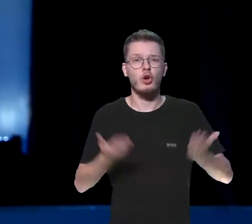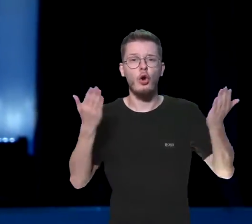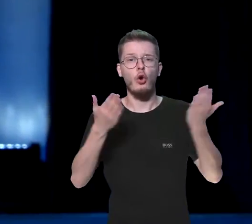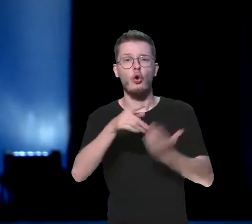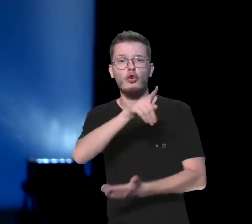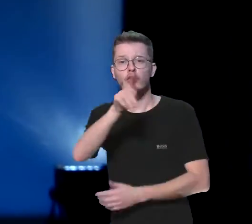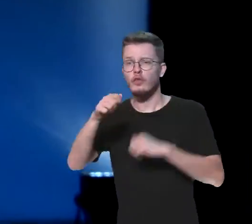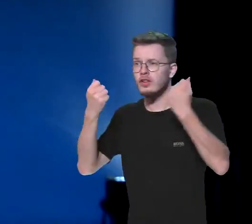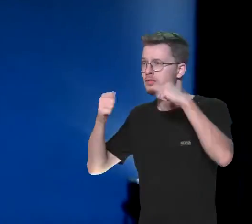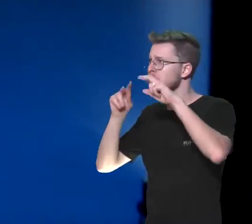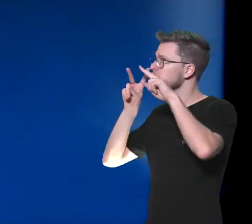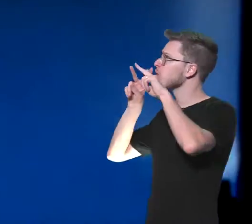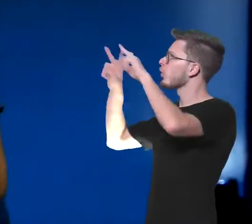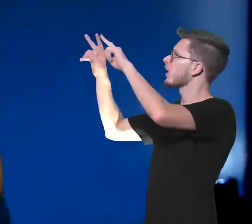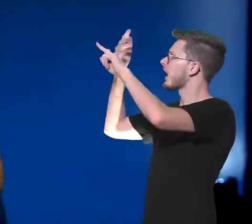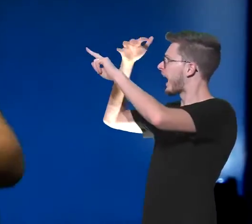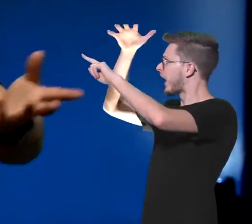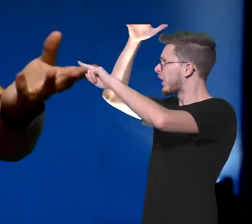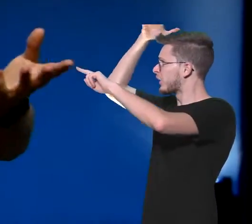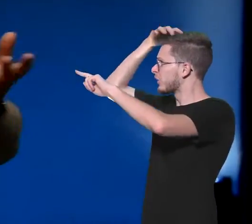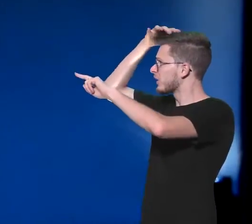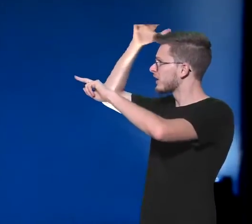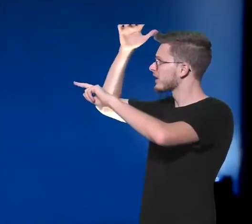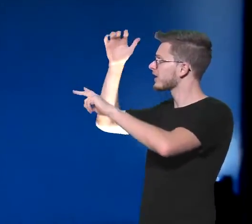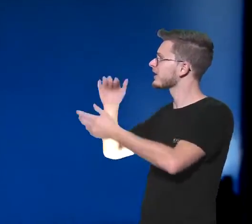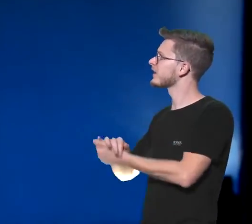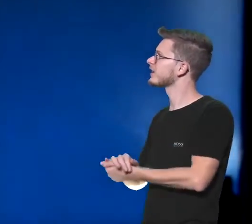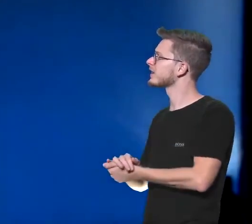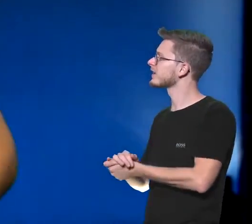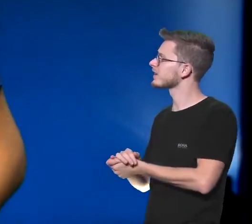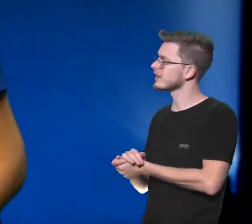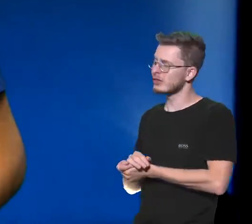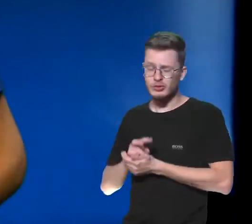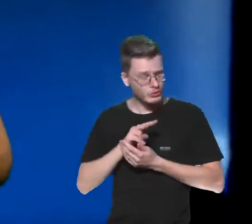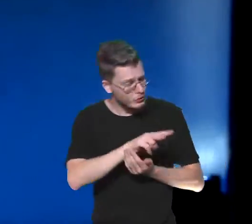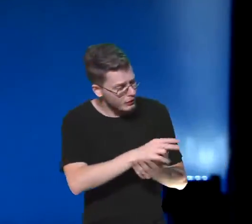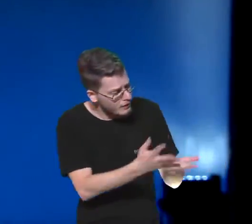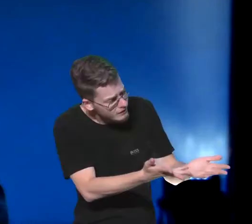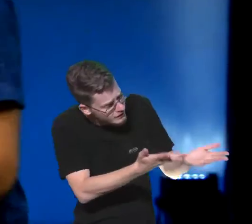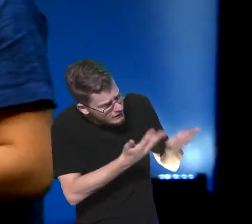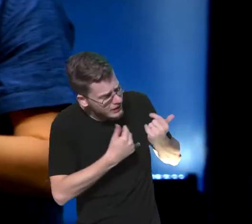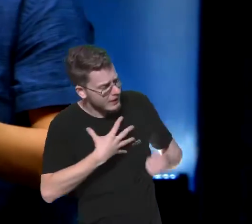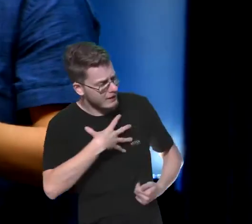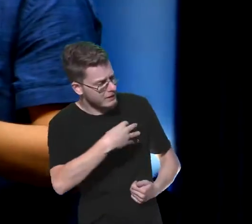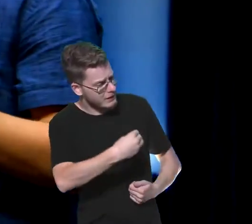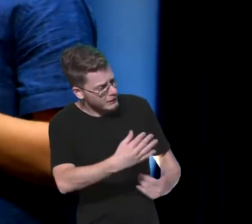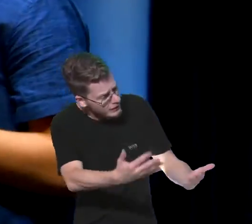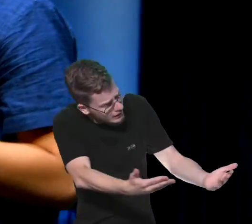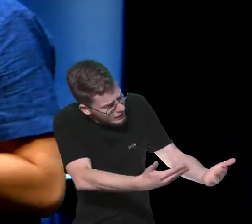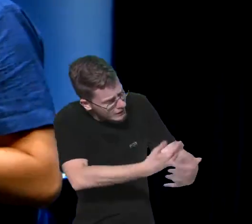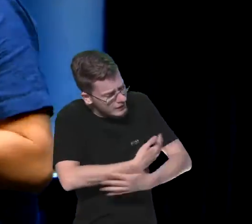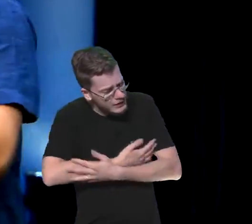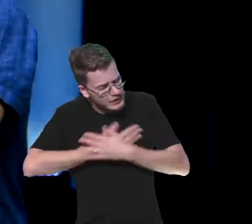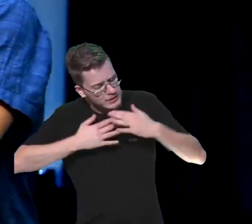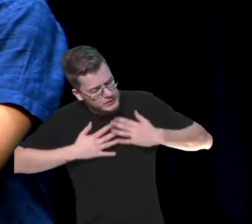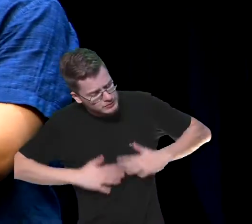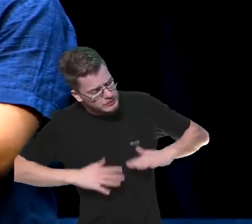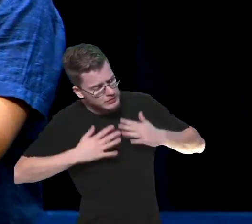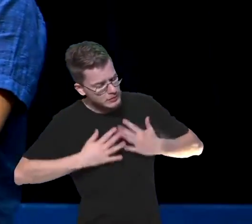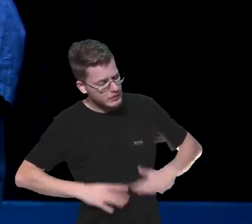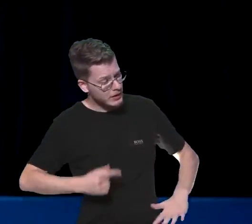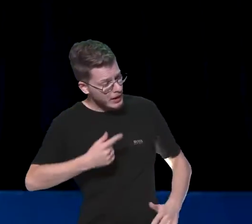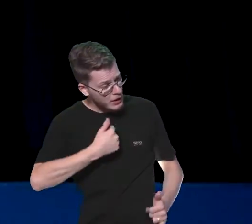rei que olhou para a sua dívida e te aceitou e disse: vem filho, entra no meu descanso. Eu sei, eu levei sobre mim a